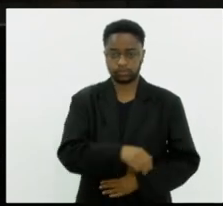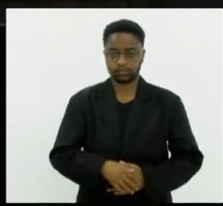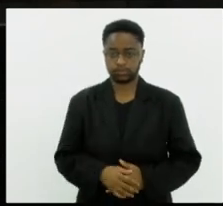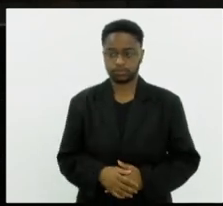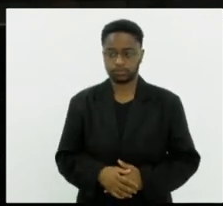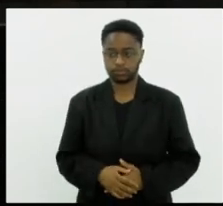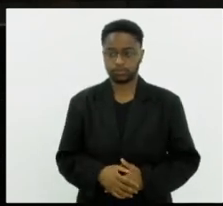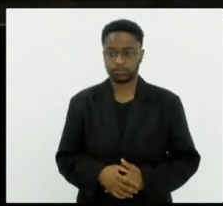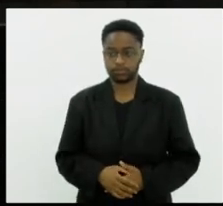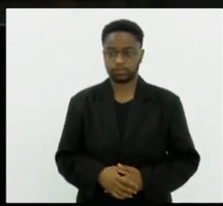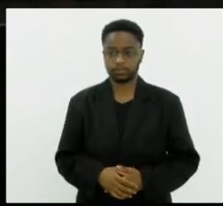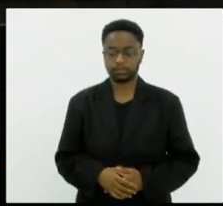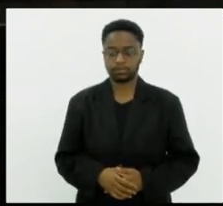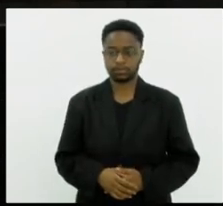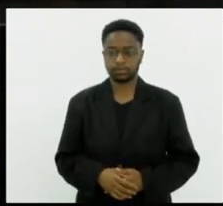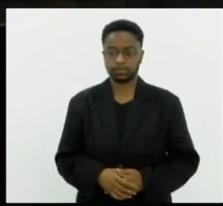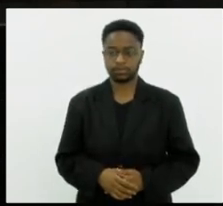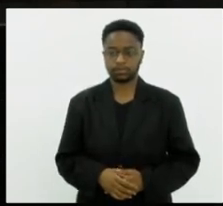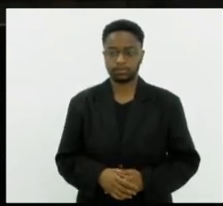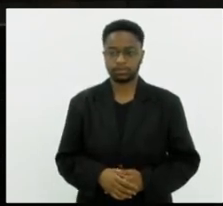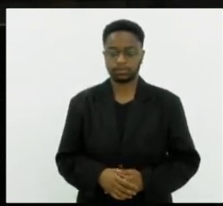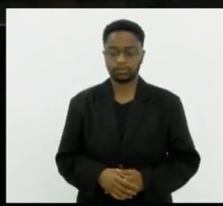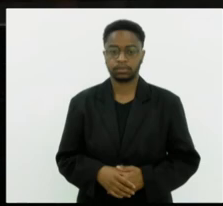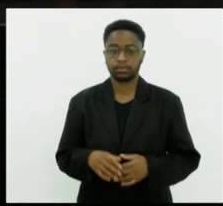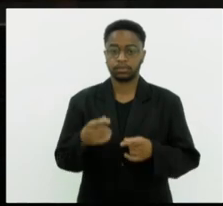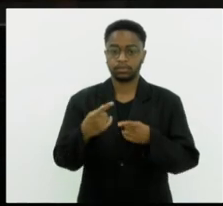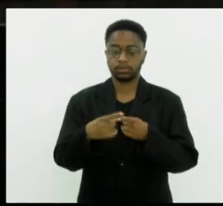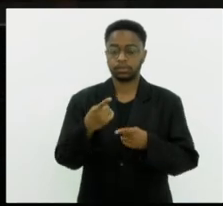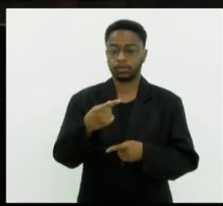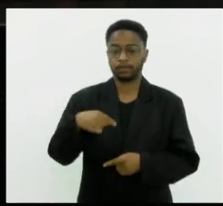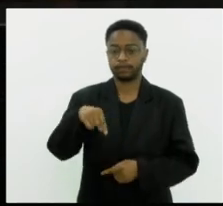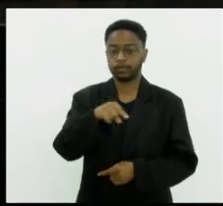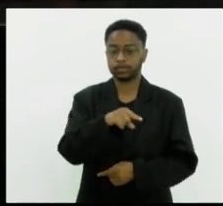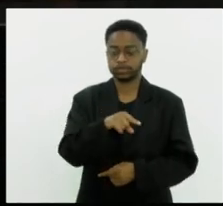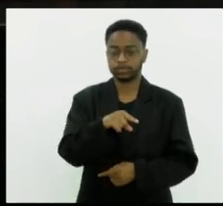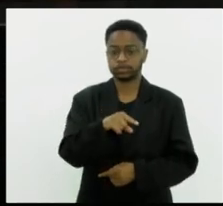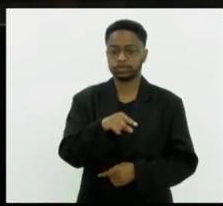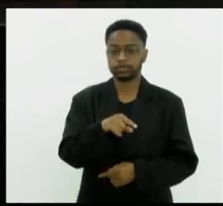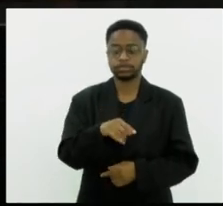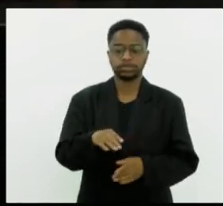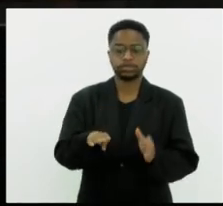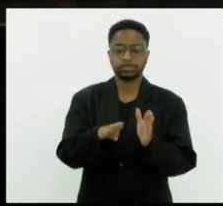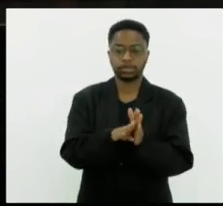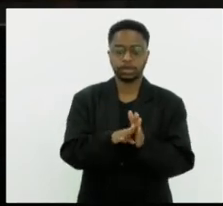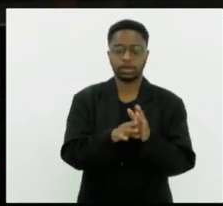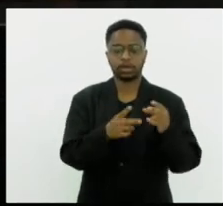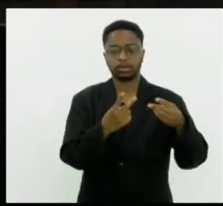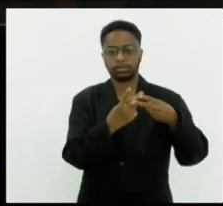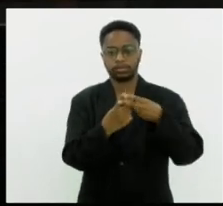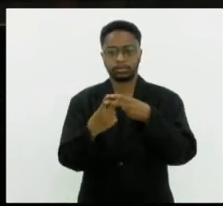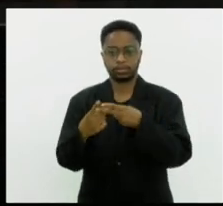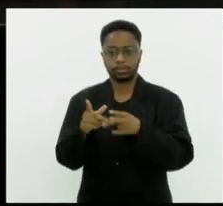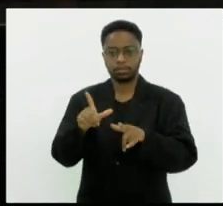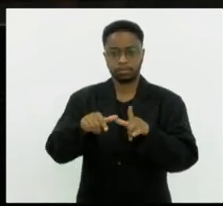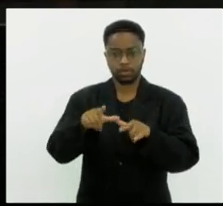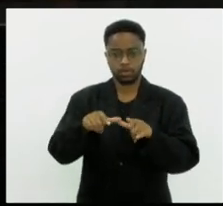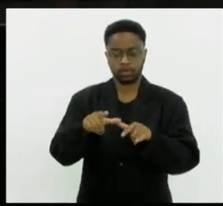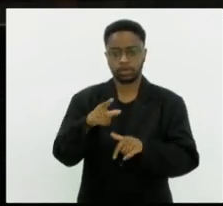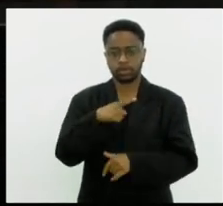posso falar do Rio de Janeiro. Você chegar numa cadeia, no complexo de Bangu, numa unidade, você ter